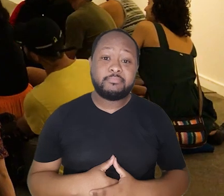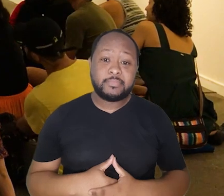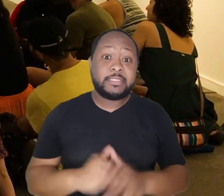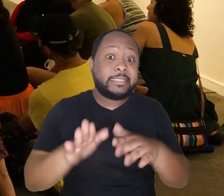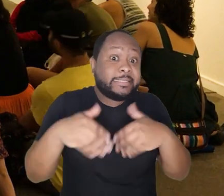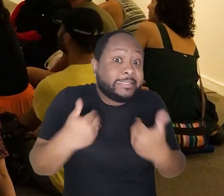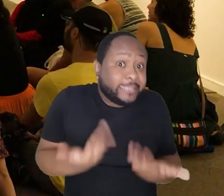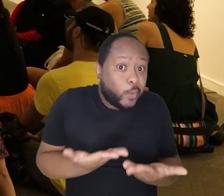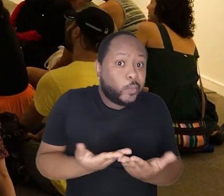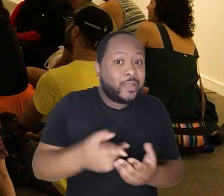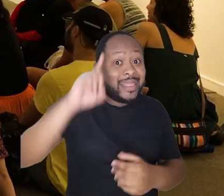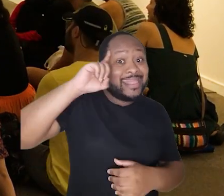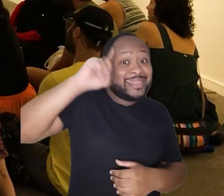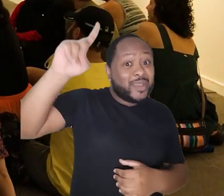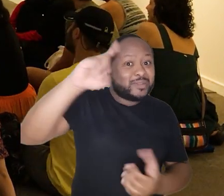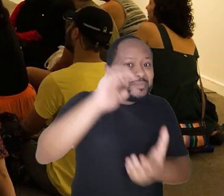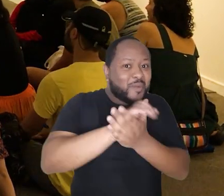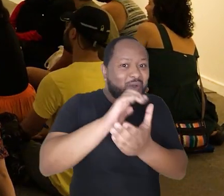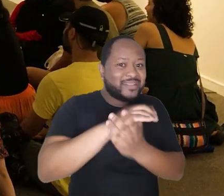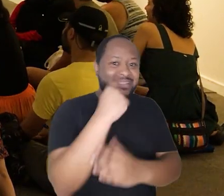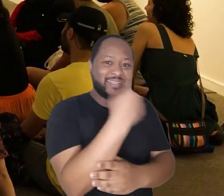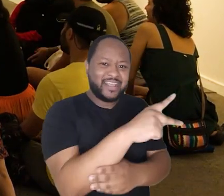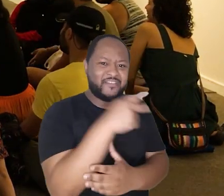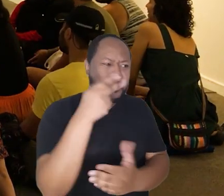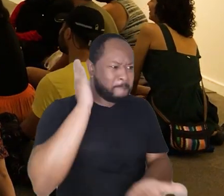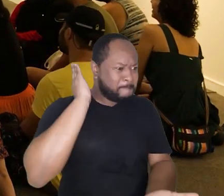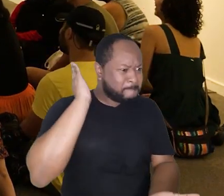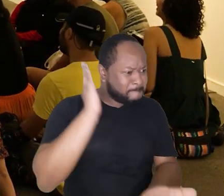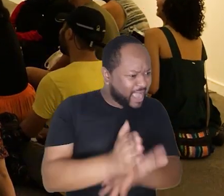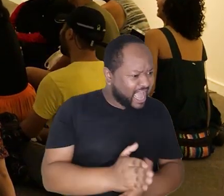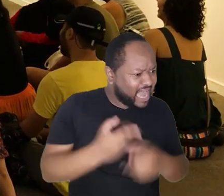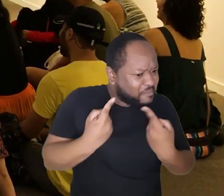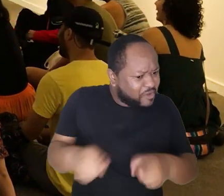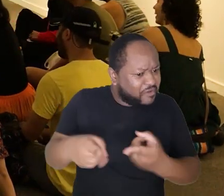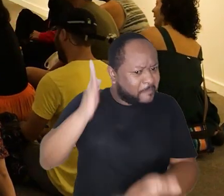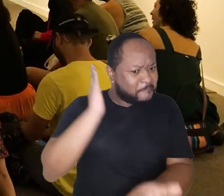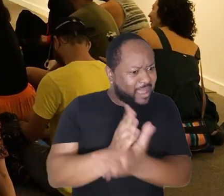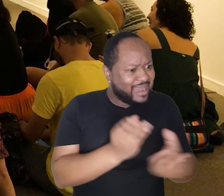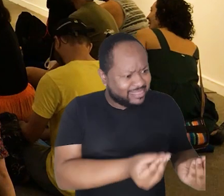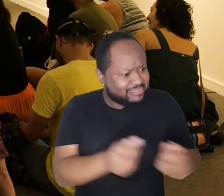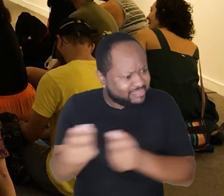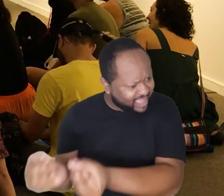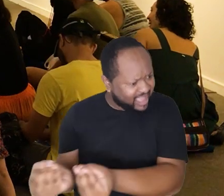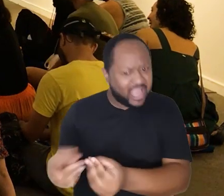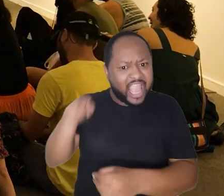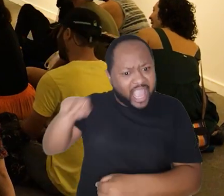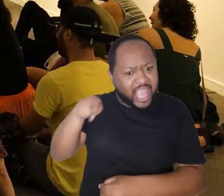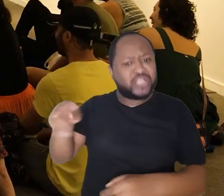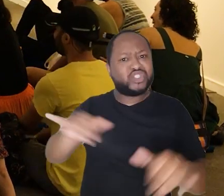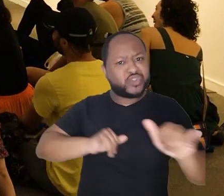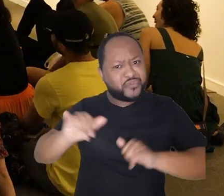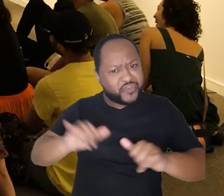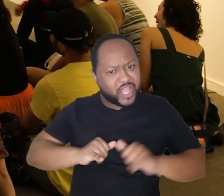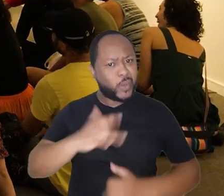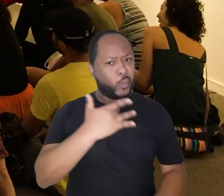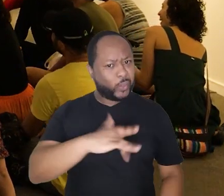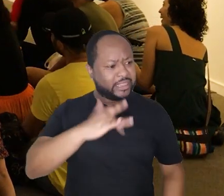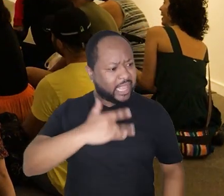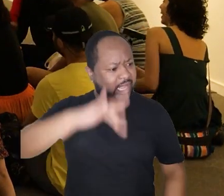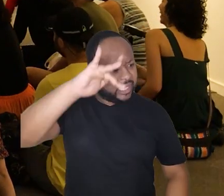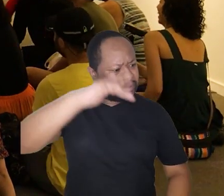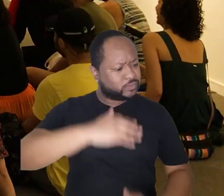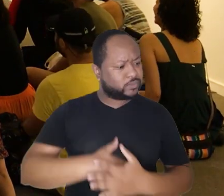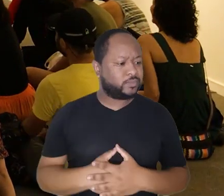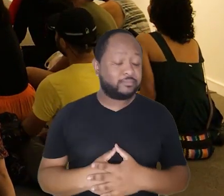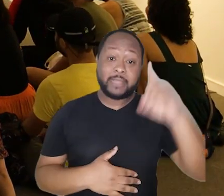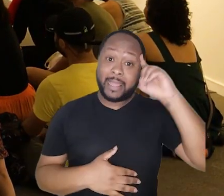Pois então, a esposa do deus Niame falou, para de graça, dá pra ele. Já foi, o bichinho sofreu, não é? Bom,